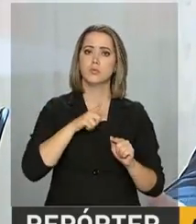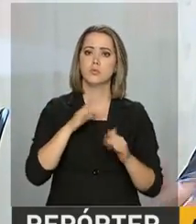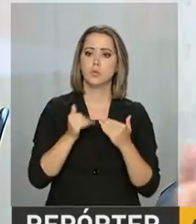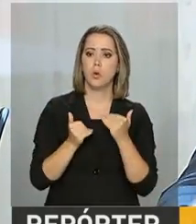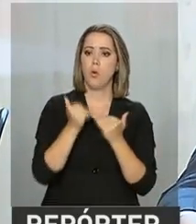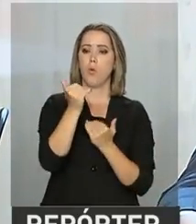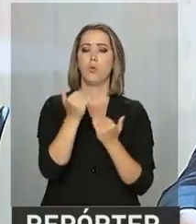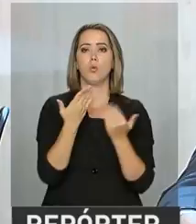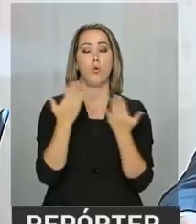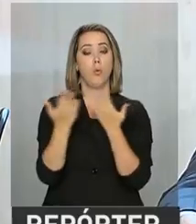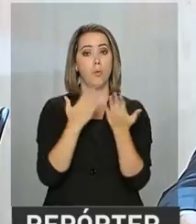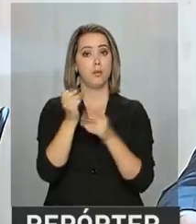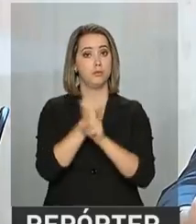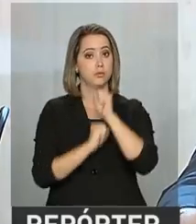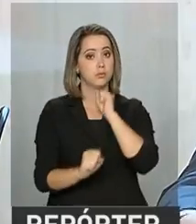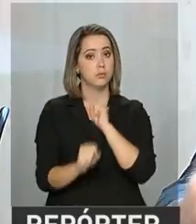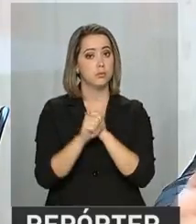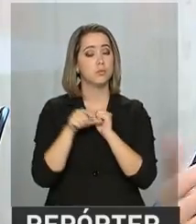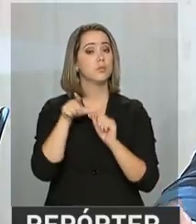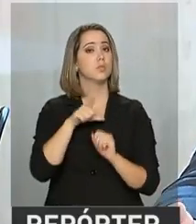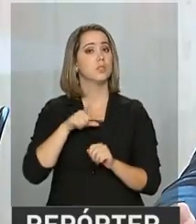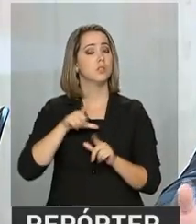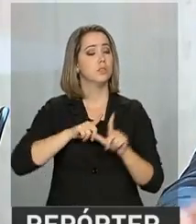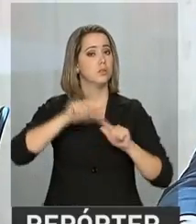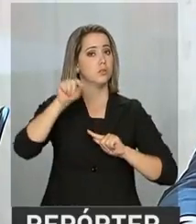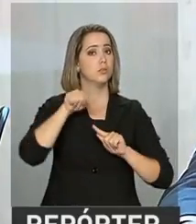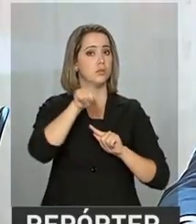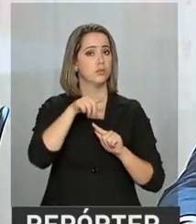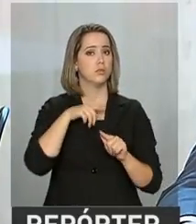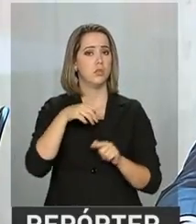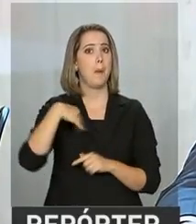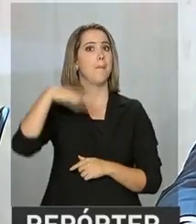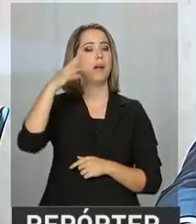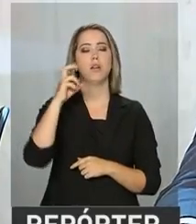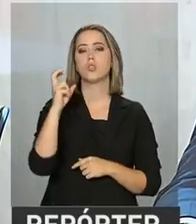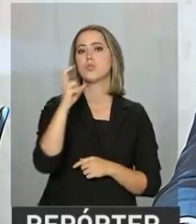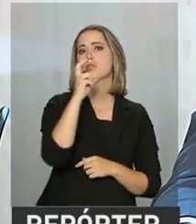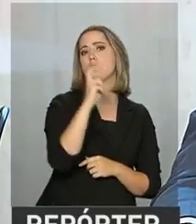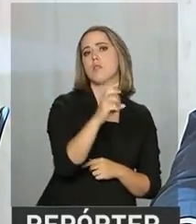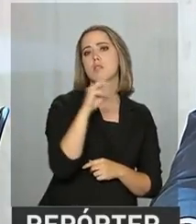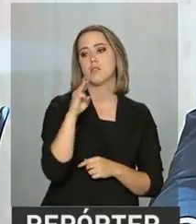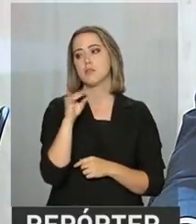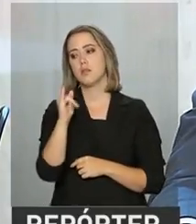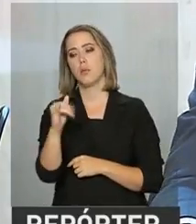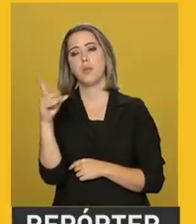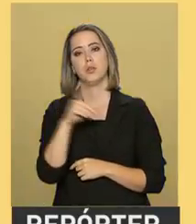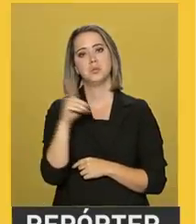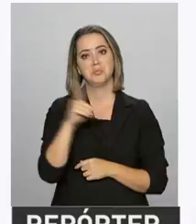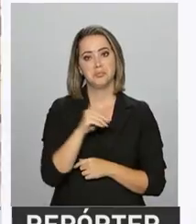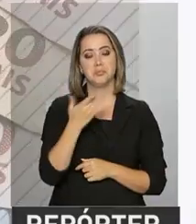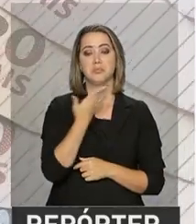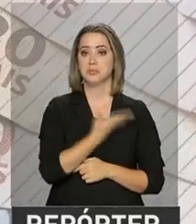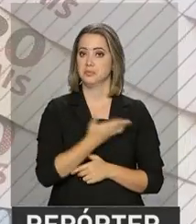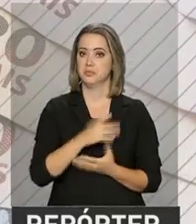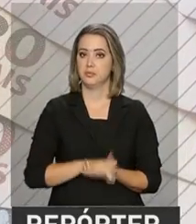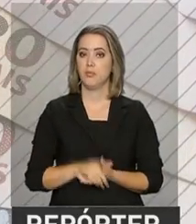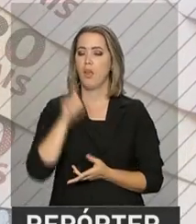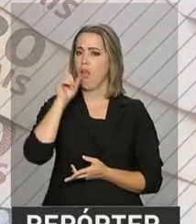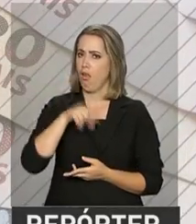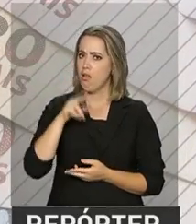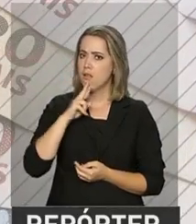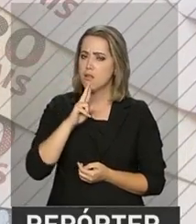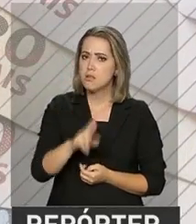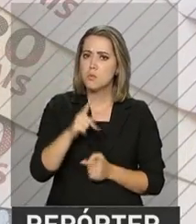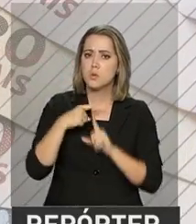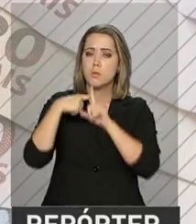ao de 2016 que deve superar o valor de 55 milhões de dólares o desempenho positivo das exportações